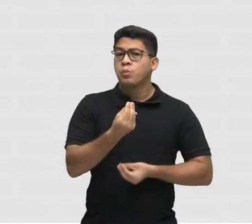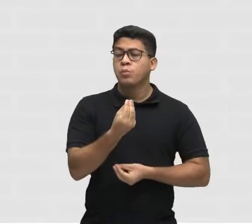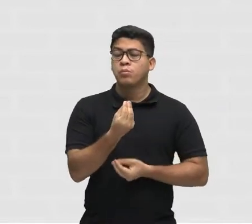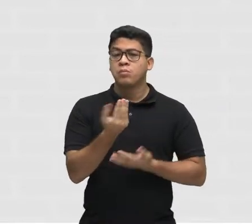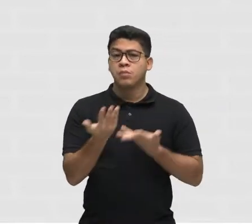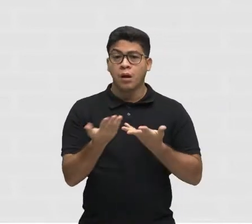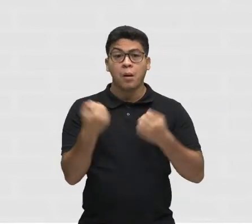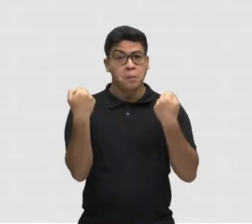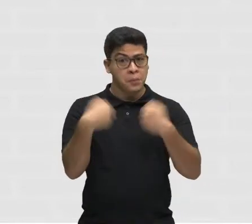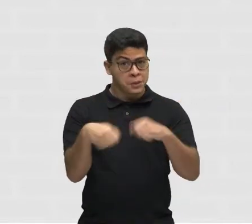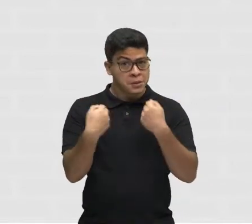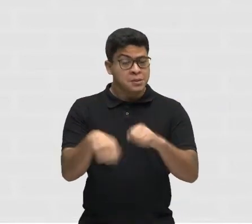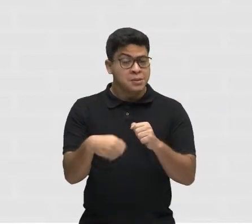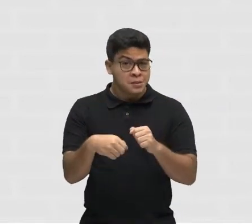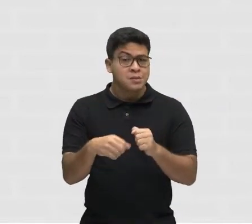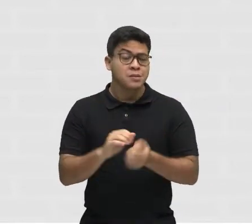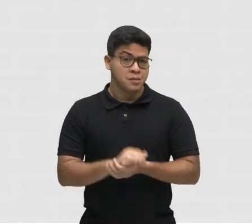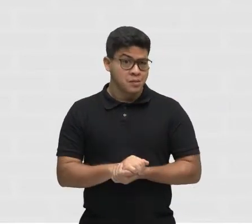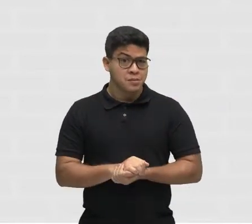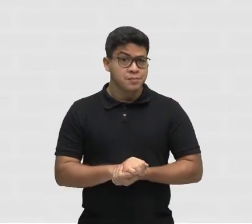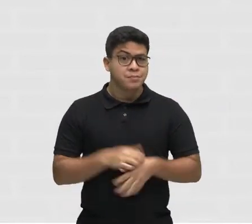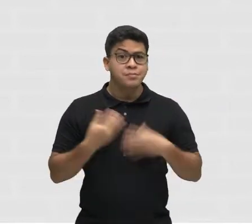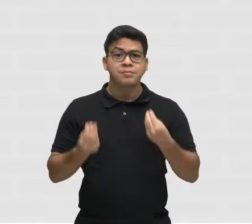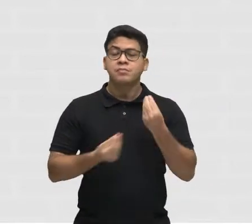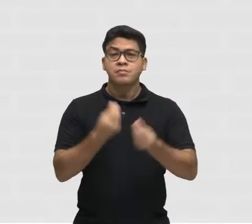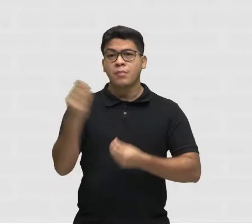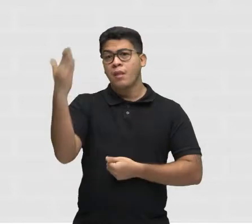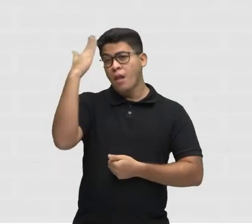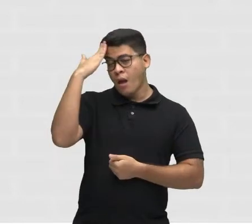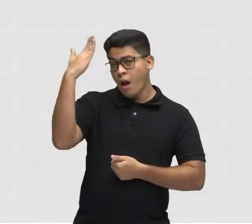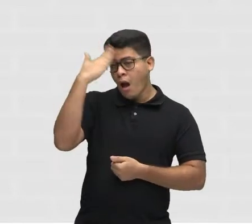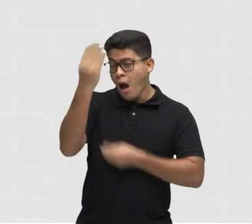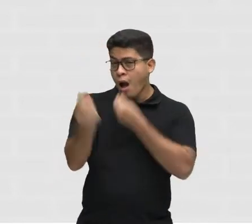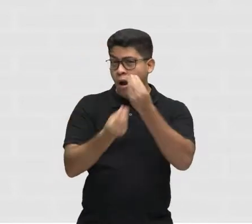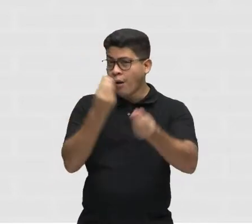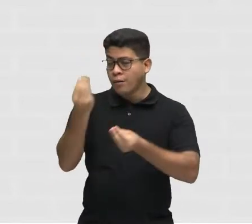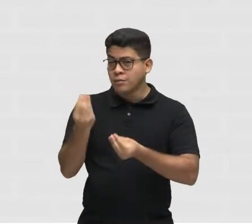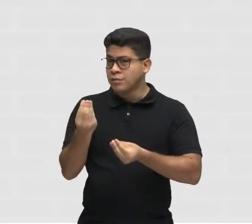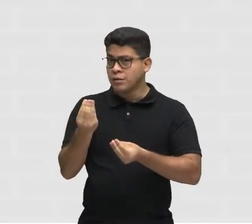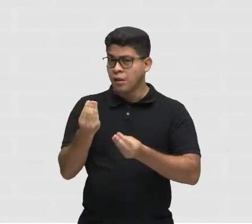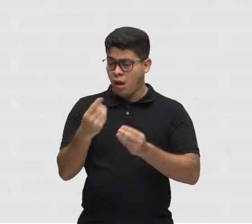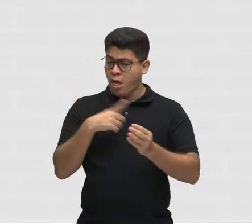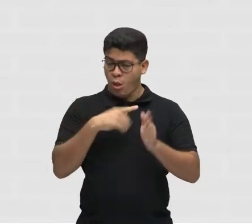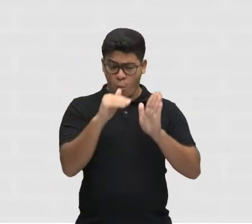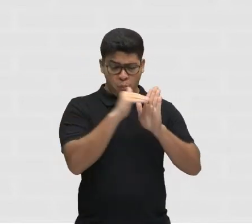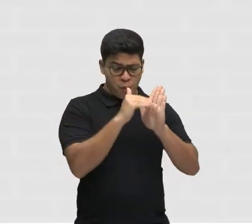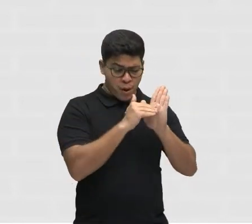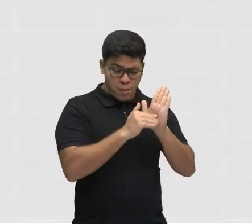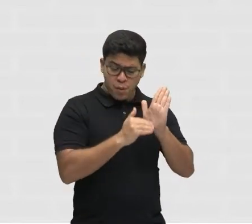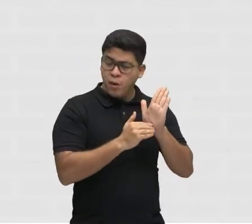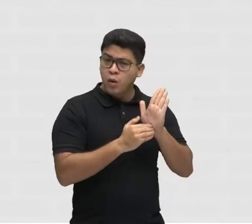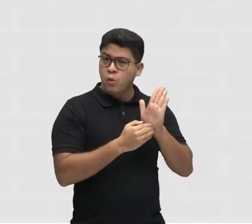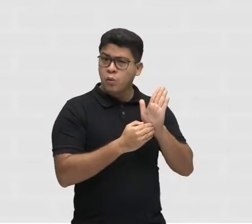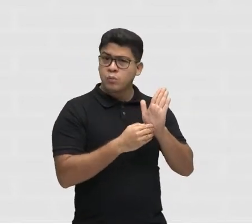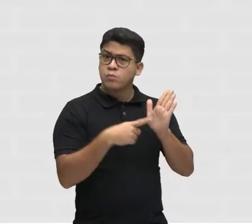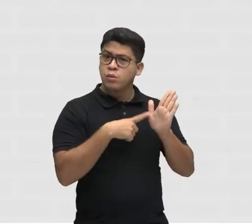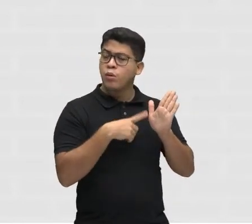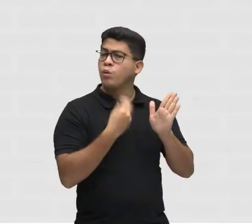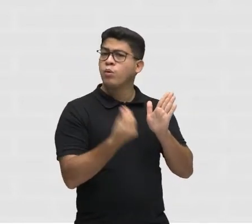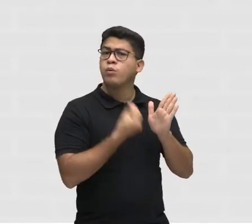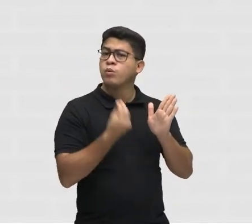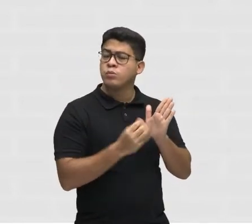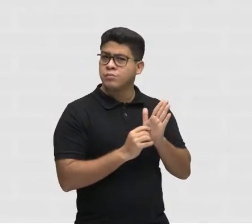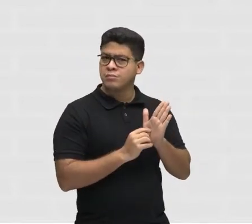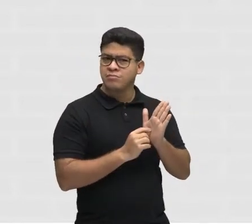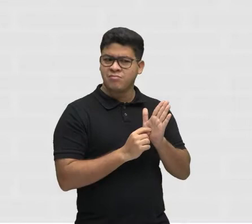ter a receita de bolo, né, Adriana? Mais importante que não existe do que você ter a resposta, ou dizer que vai passar, não,